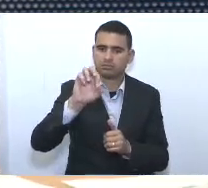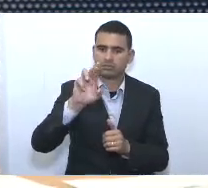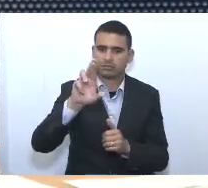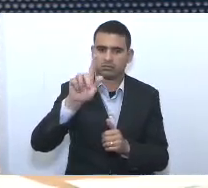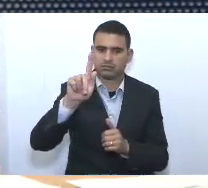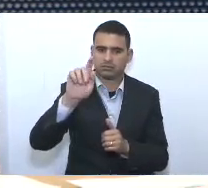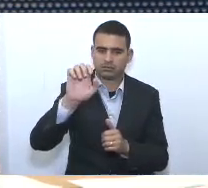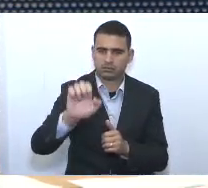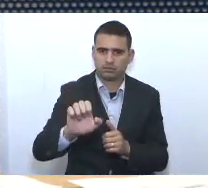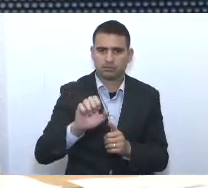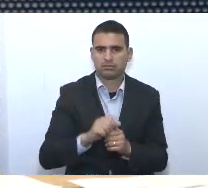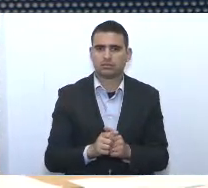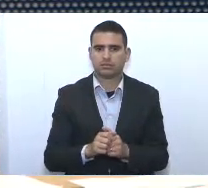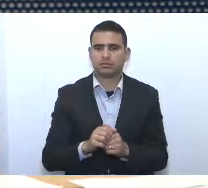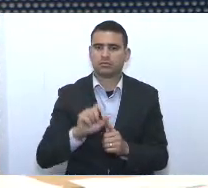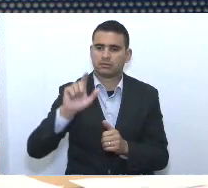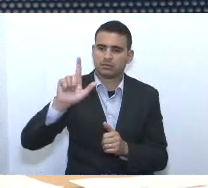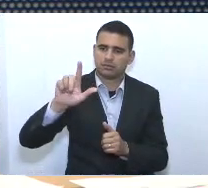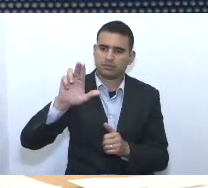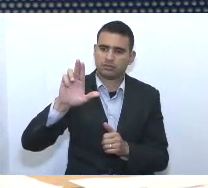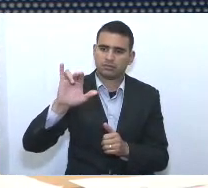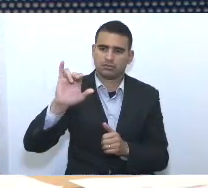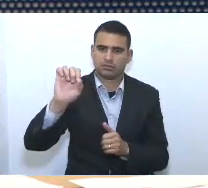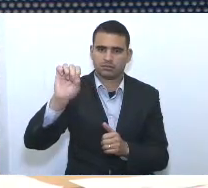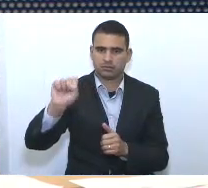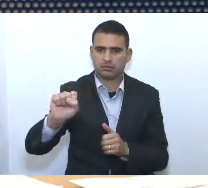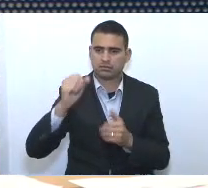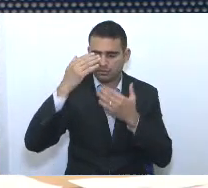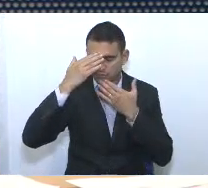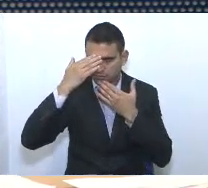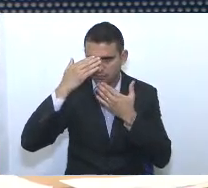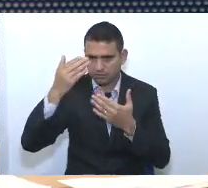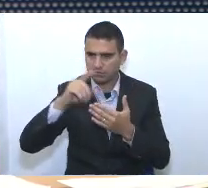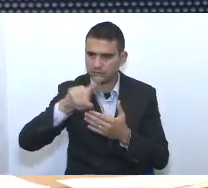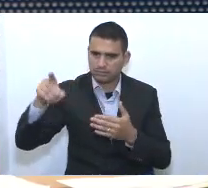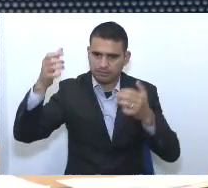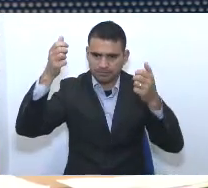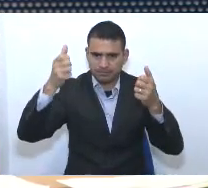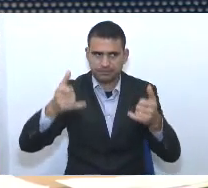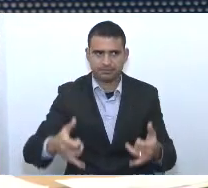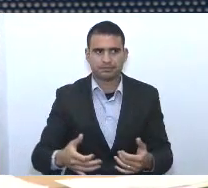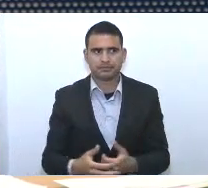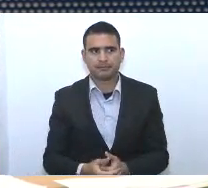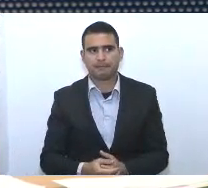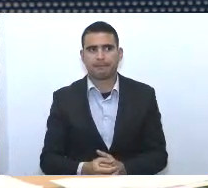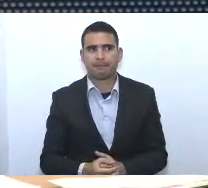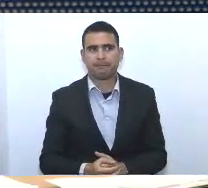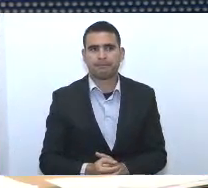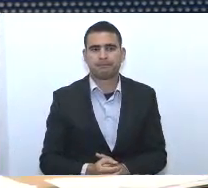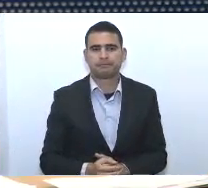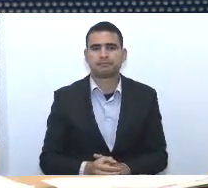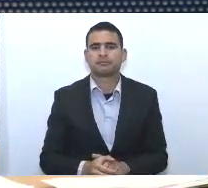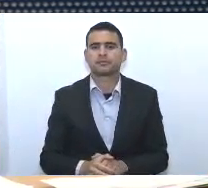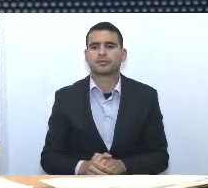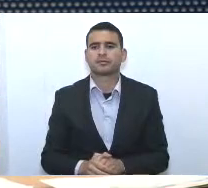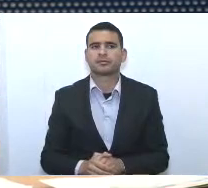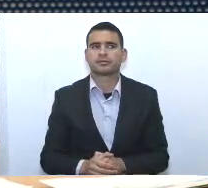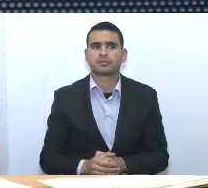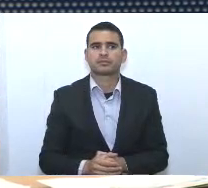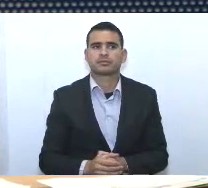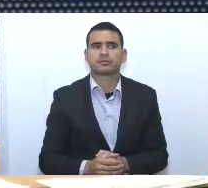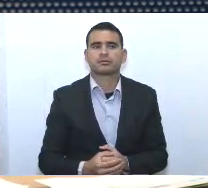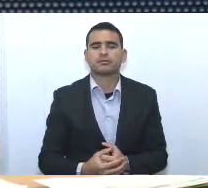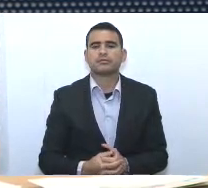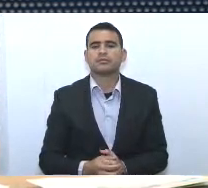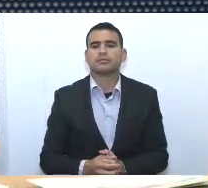a compreensão dos nobres pares, daqueles que estão presentes, para que possam garantir a fala daquele